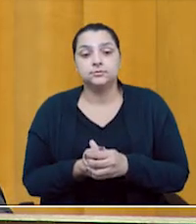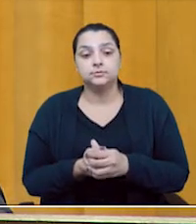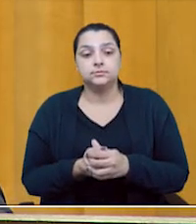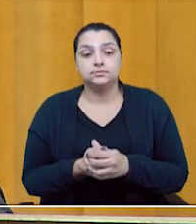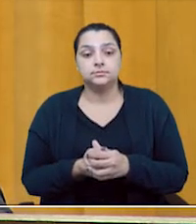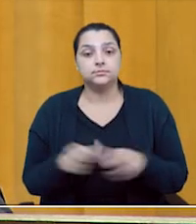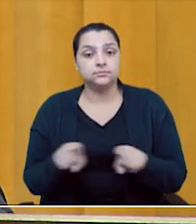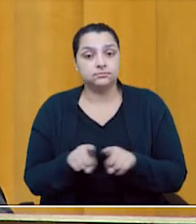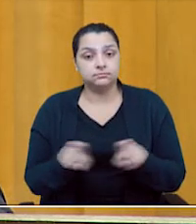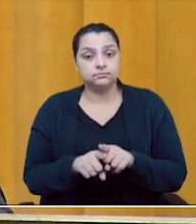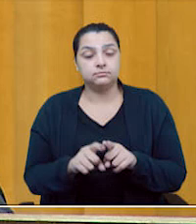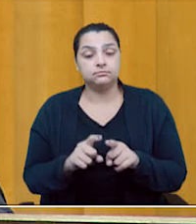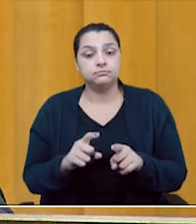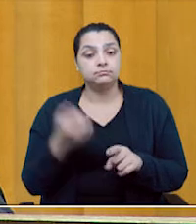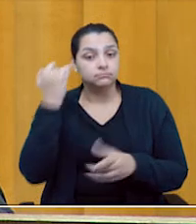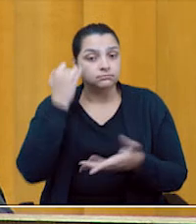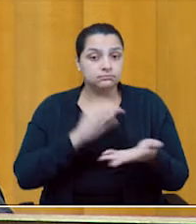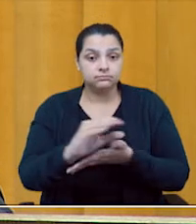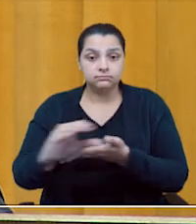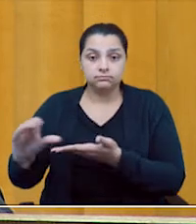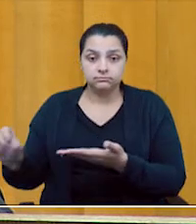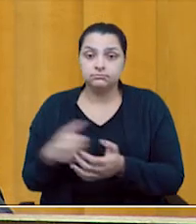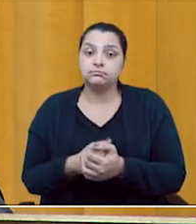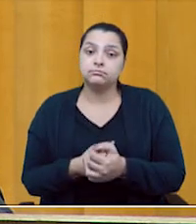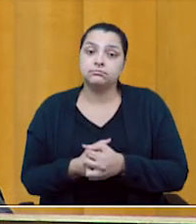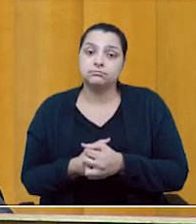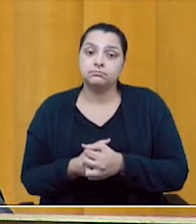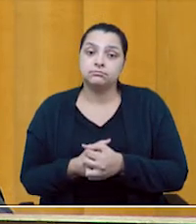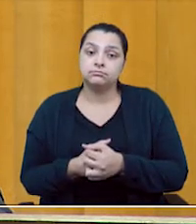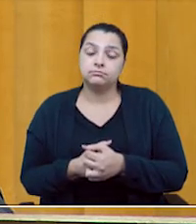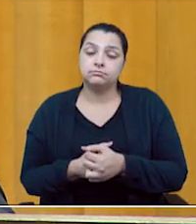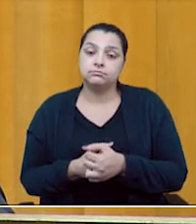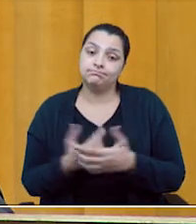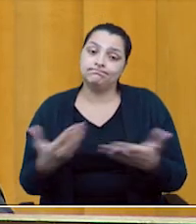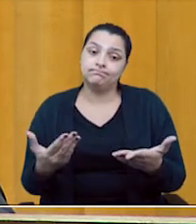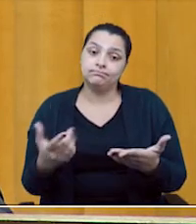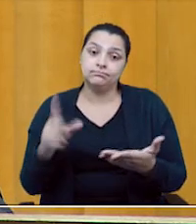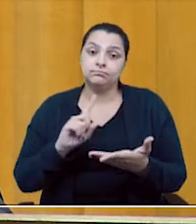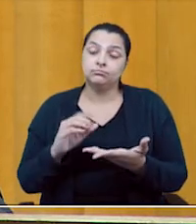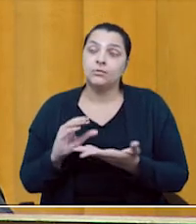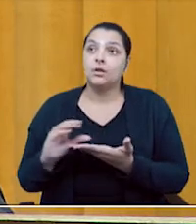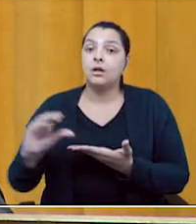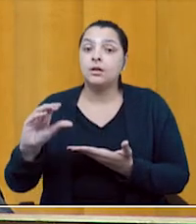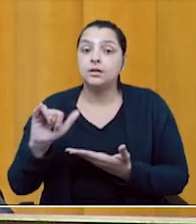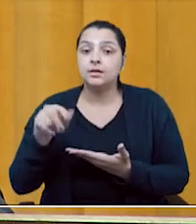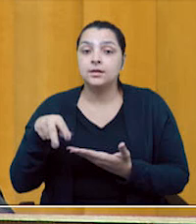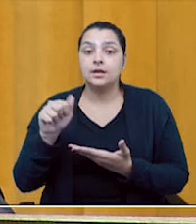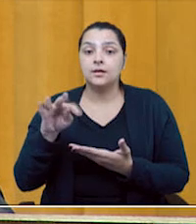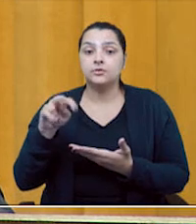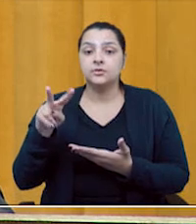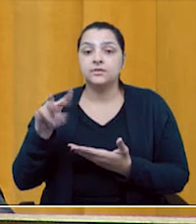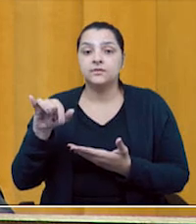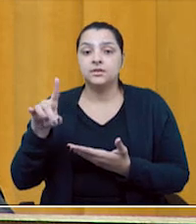natureza indenizatória, e que logo não são levadas à inatividade e que, portanto, retardam aí da inatividade. Isto é, ir